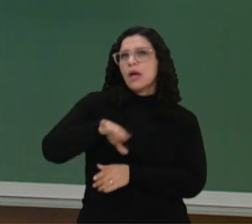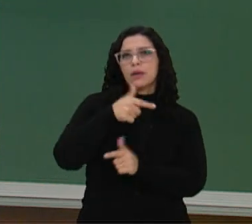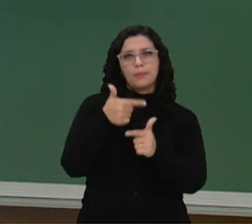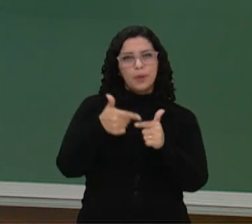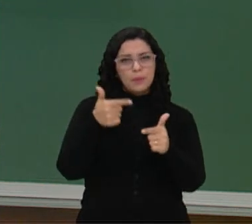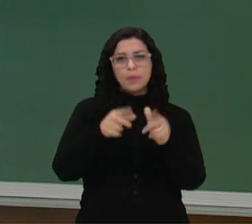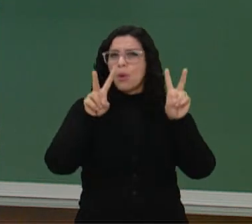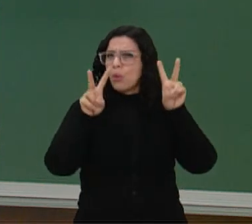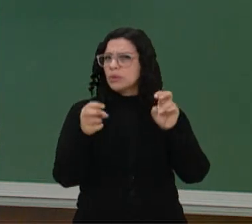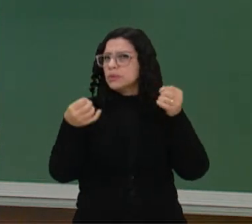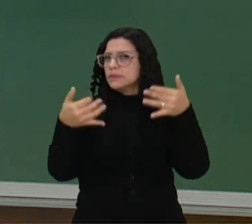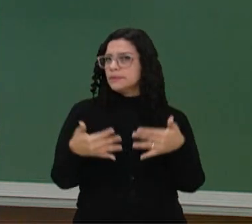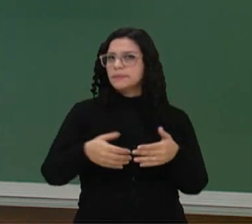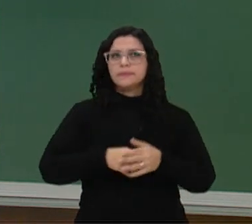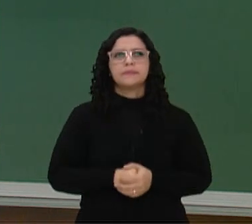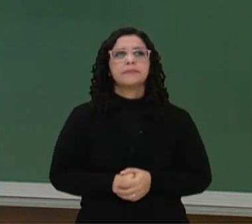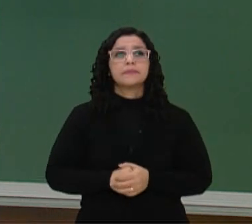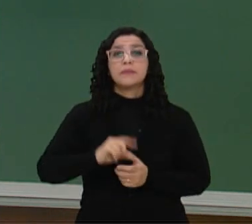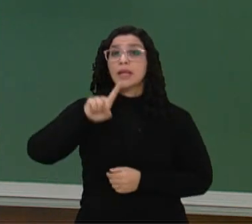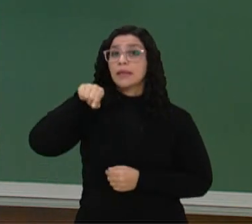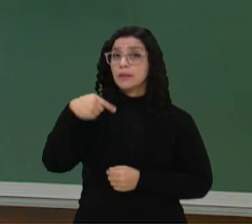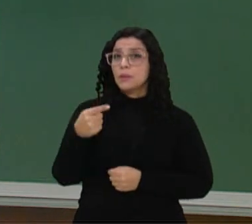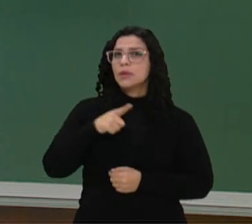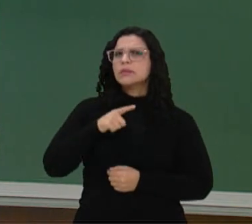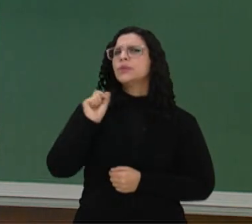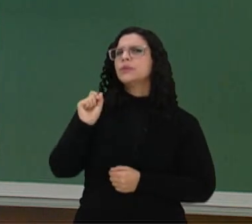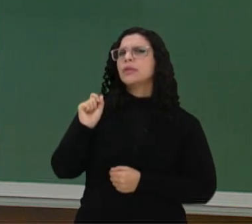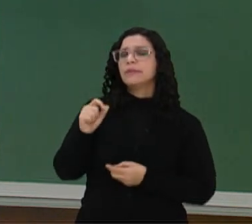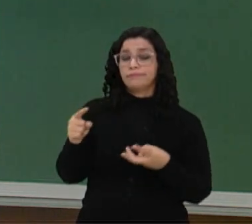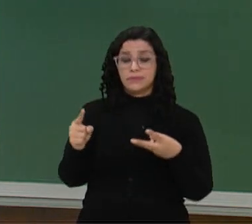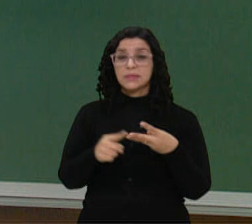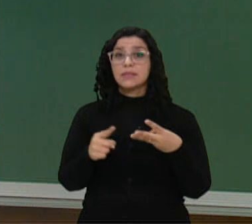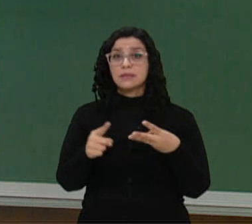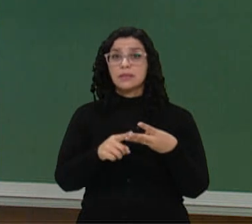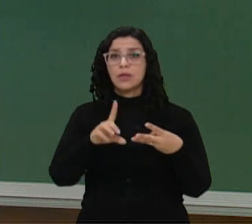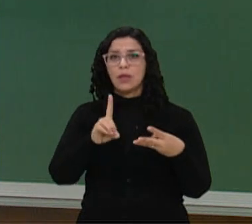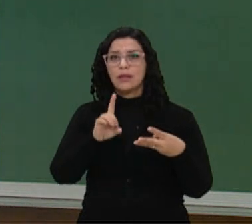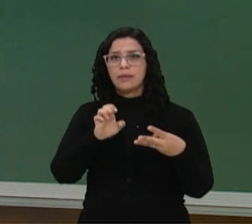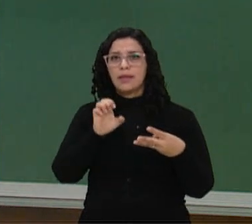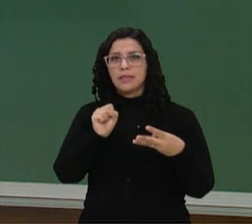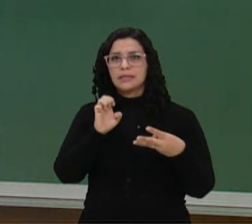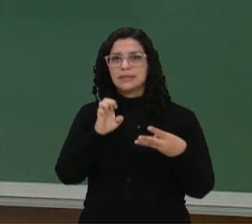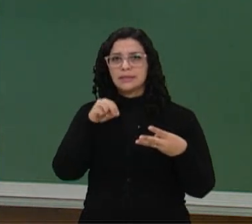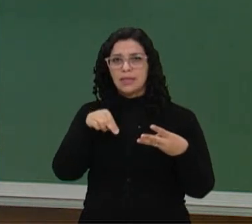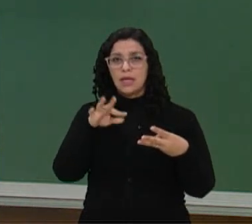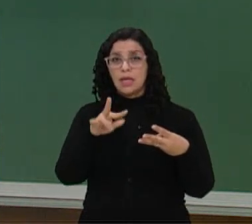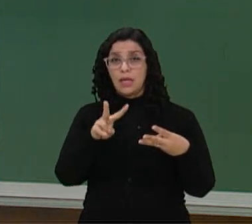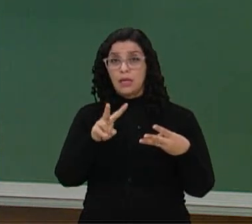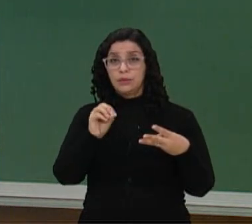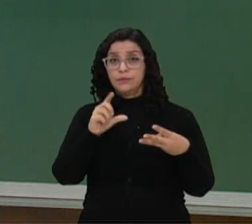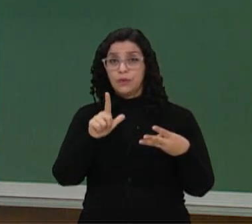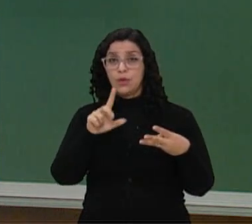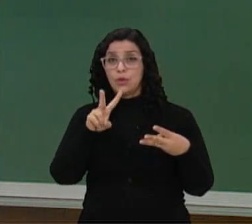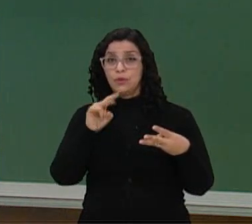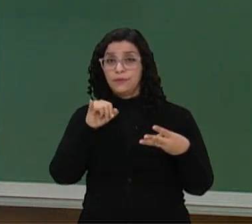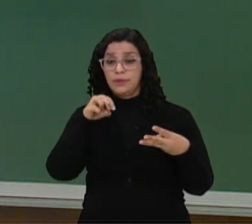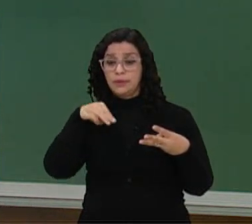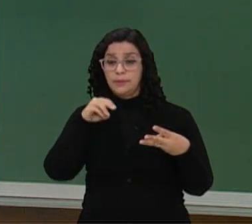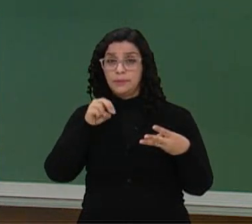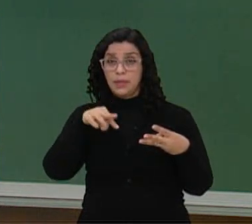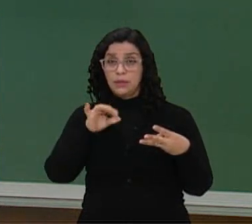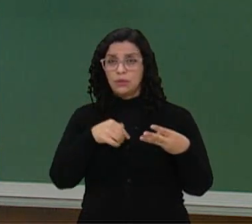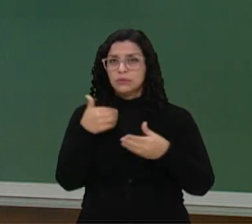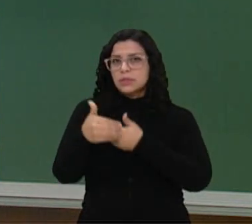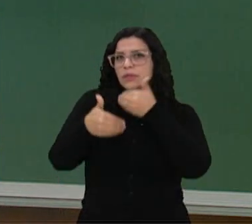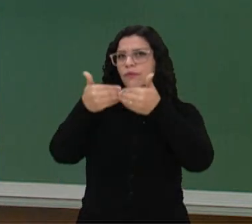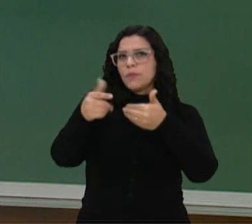esse tema, esse assunto. Ainda na sequência, nós temos o desenvolvimento da carta aberta. No